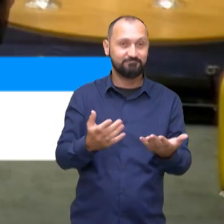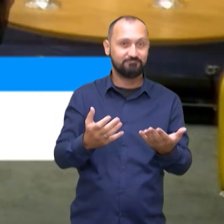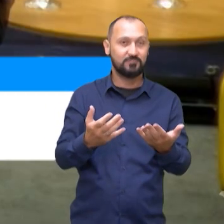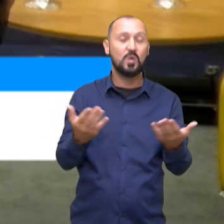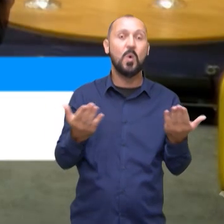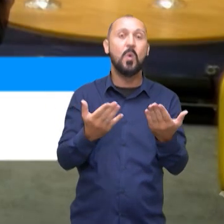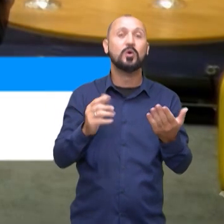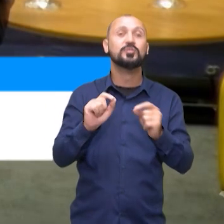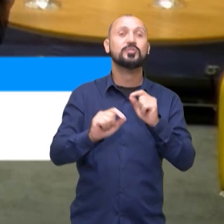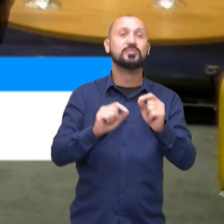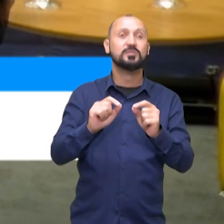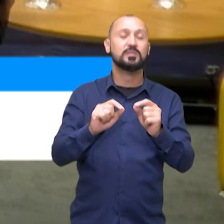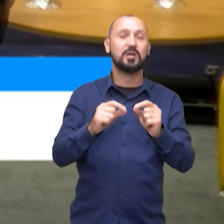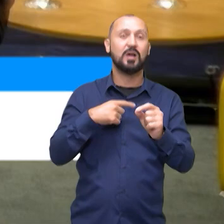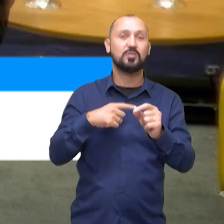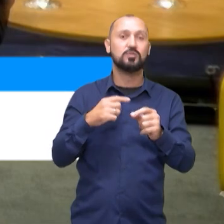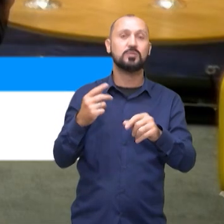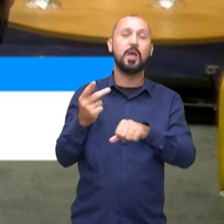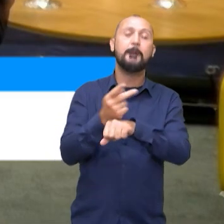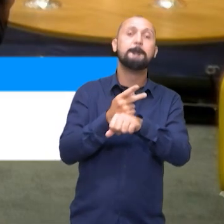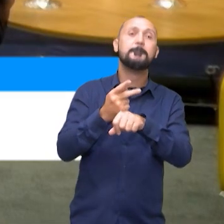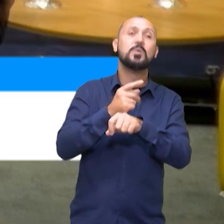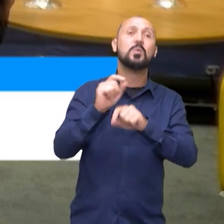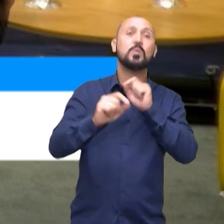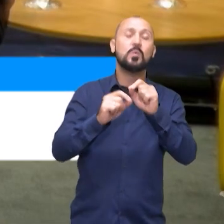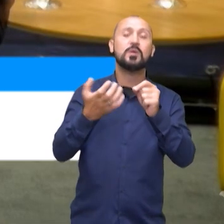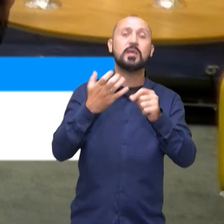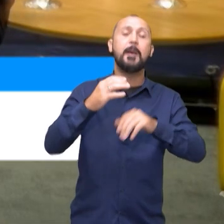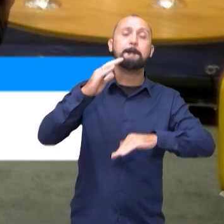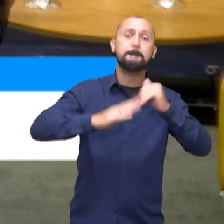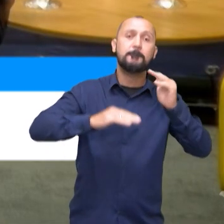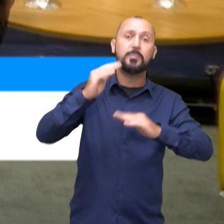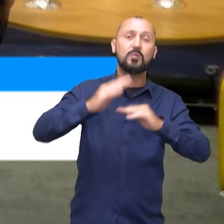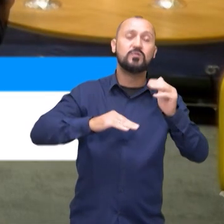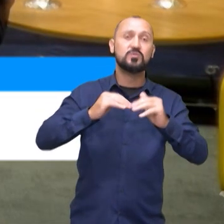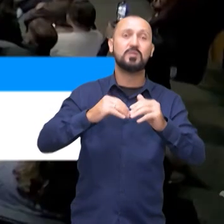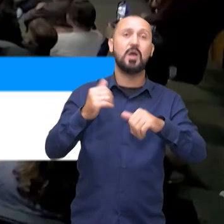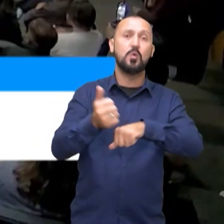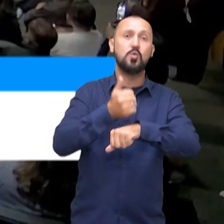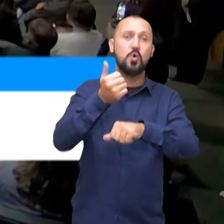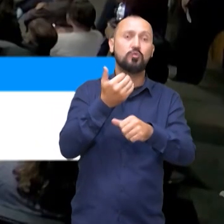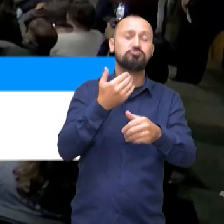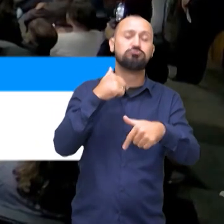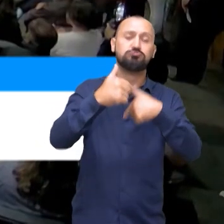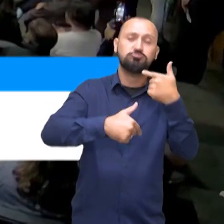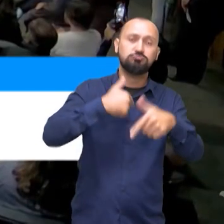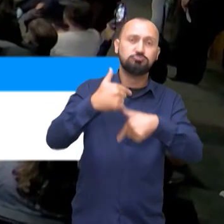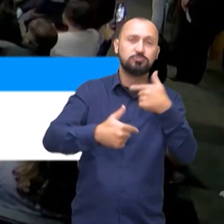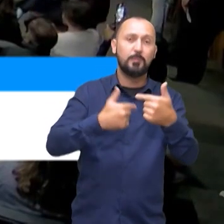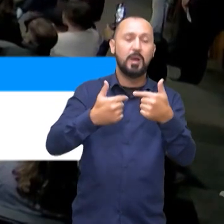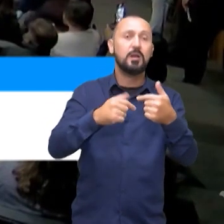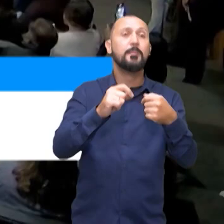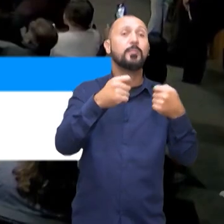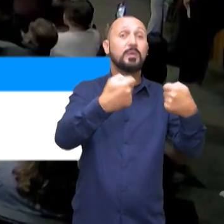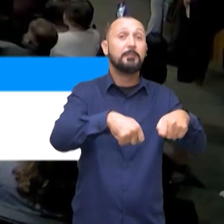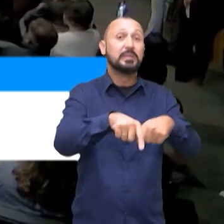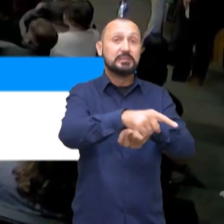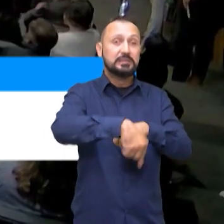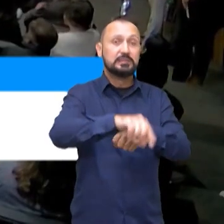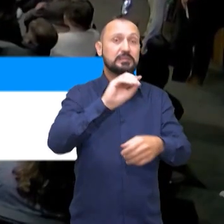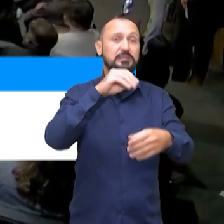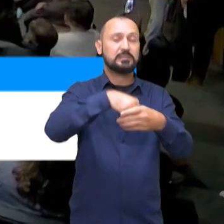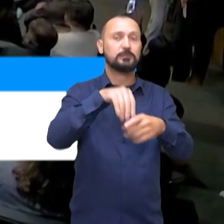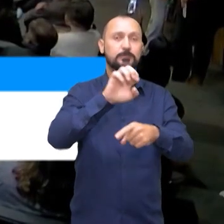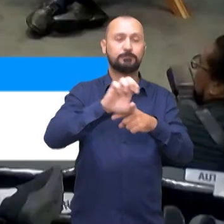mesmo. Inclusive, hoje, a laço e a procura de trabalhadores para atendermos as demandas do